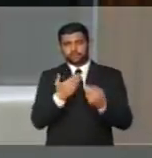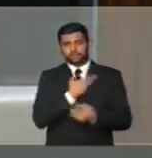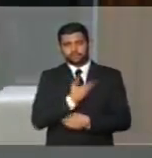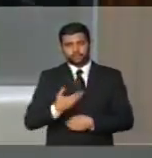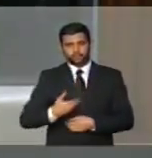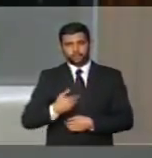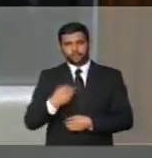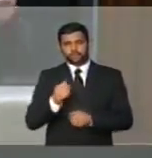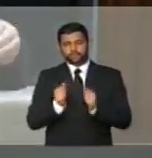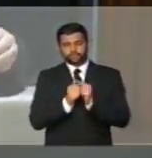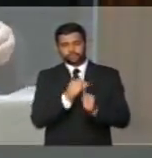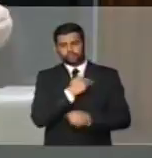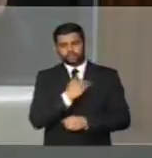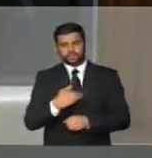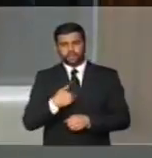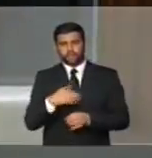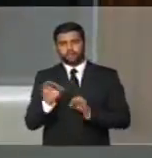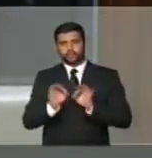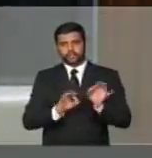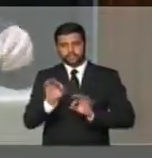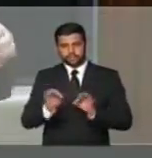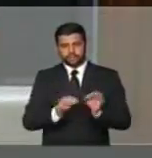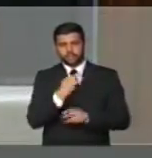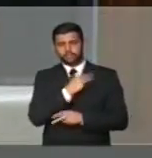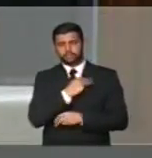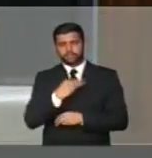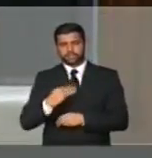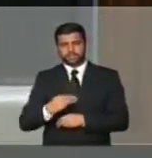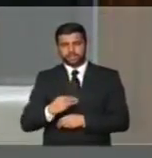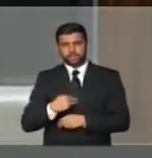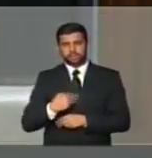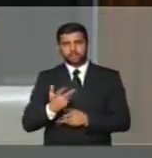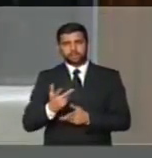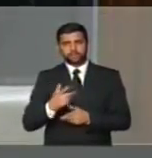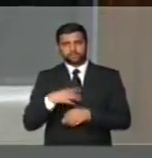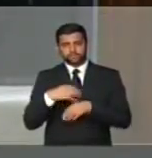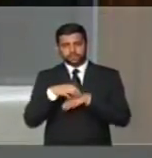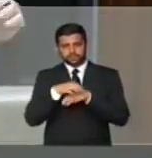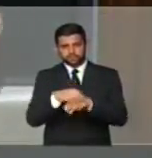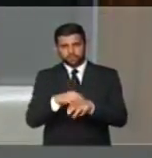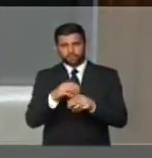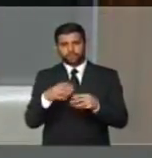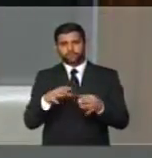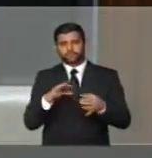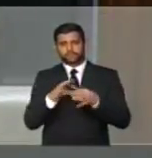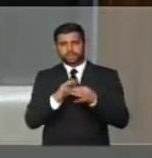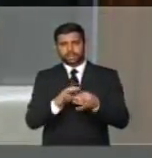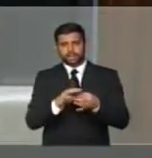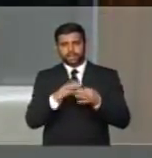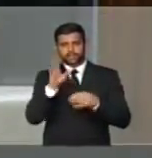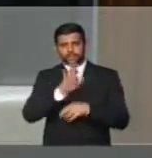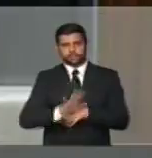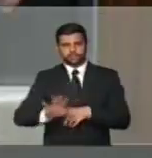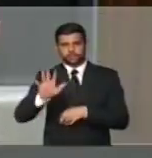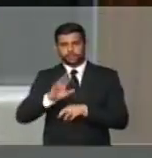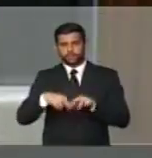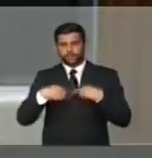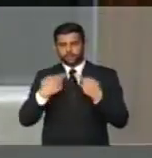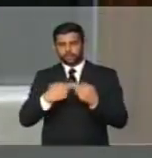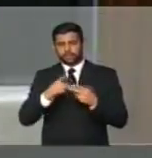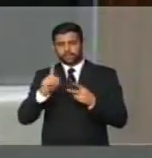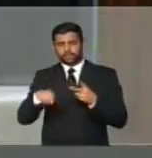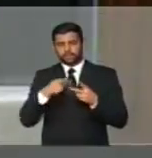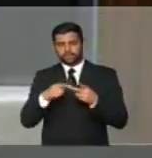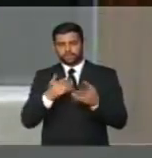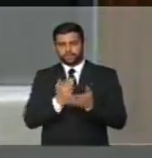pública, com o Ministério do Planejamento, o Ministério dos Transportes, Ministério da Integração Nacional, uma reunião aqui depois